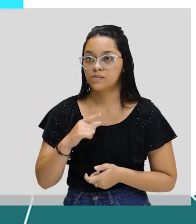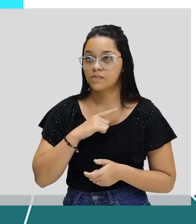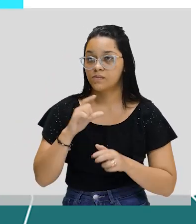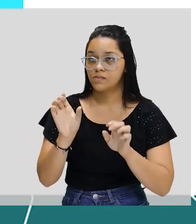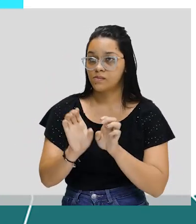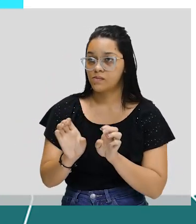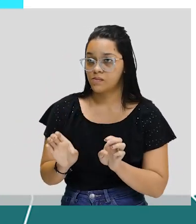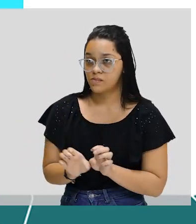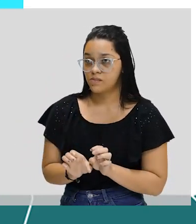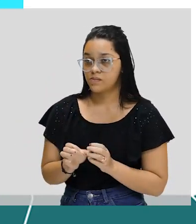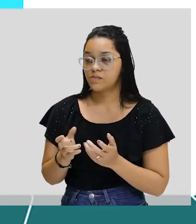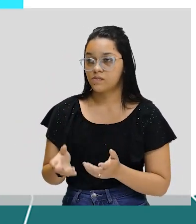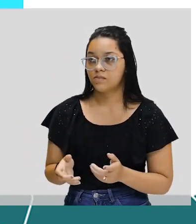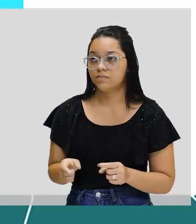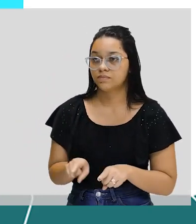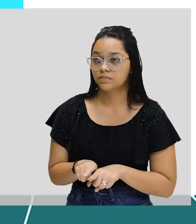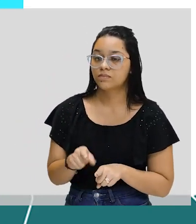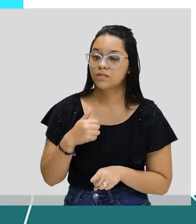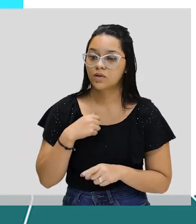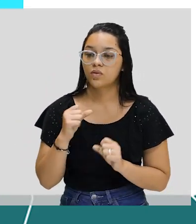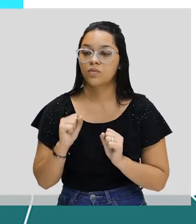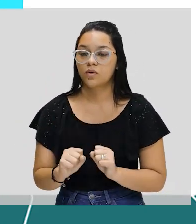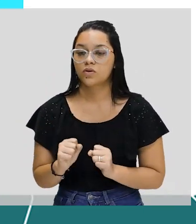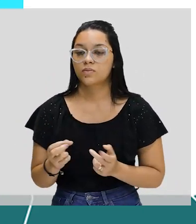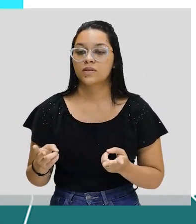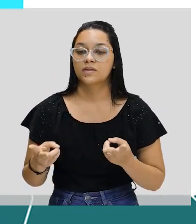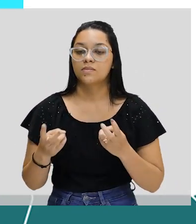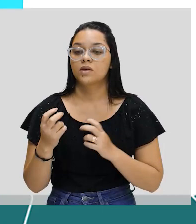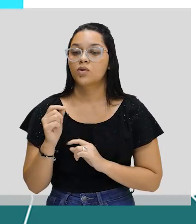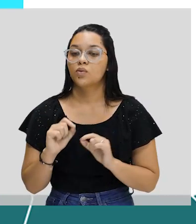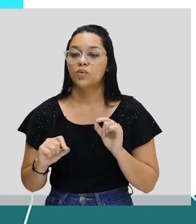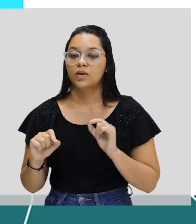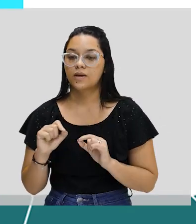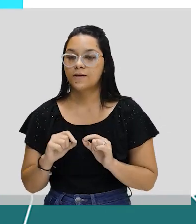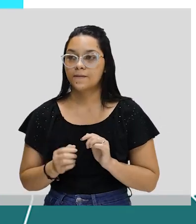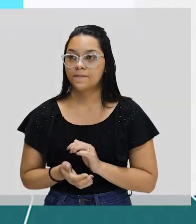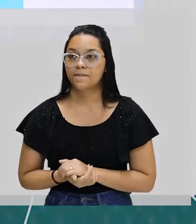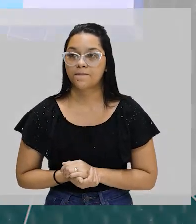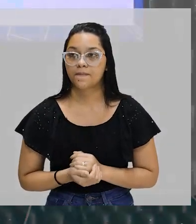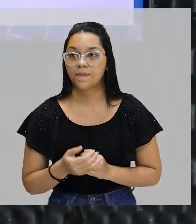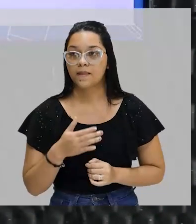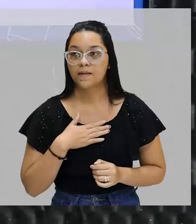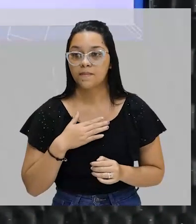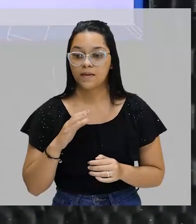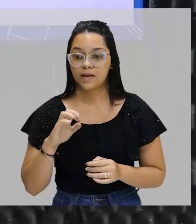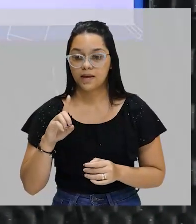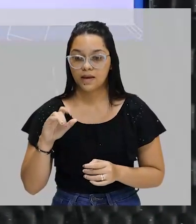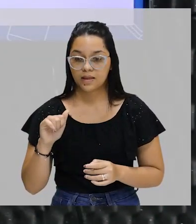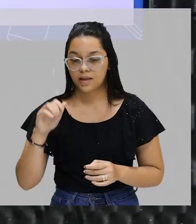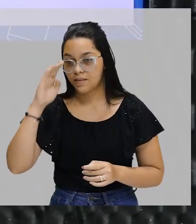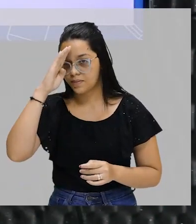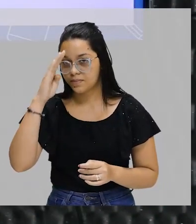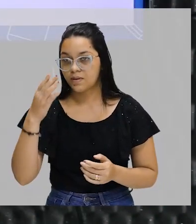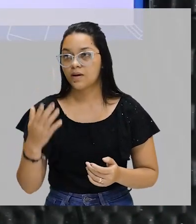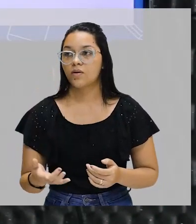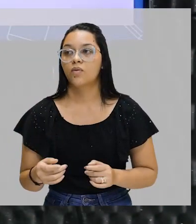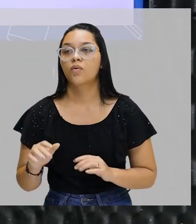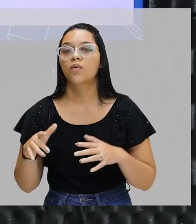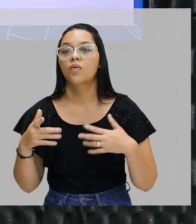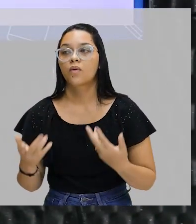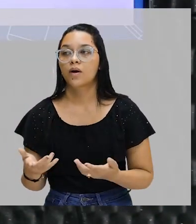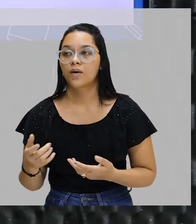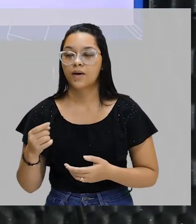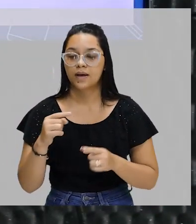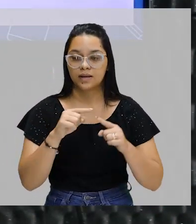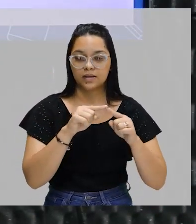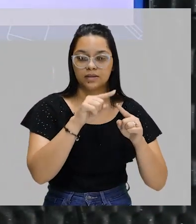pouco mais complexa, mas eu consigo perceber, turminha, que a minha cadeia principal é essa aqui, é